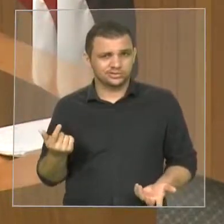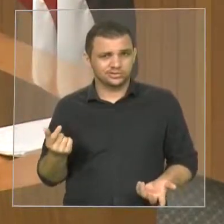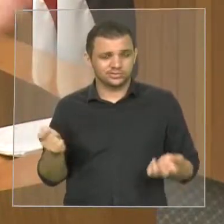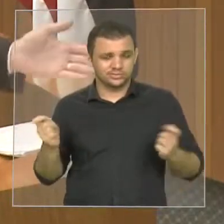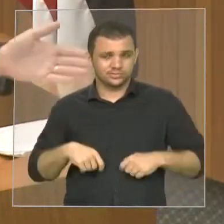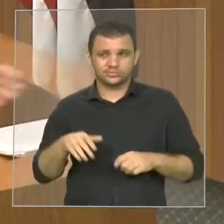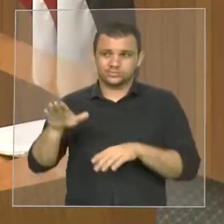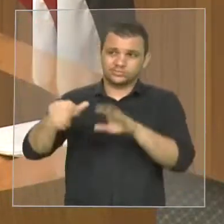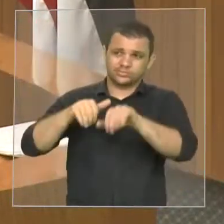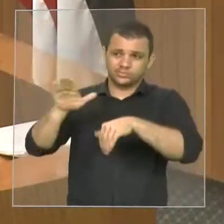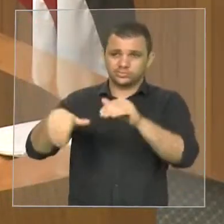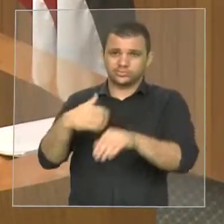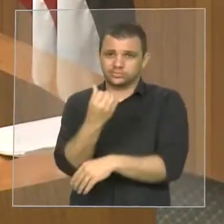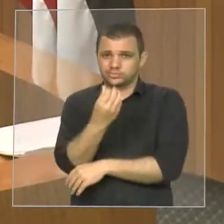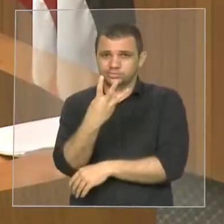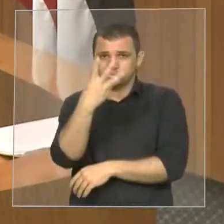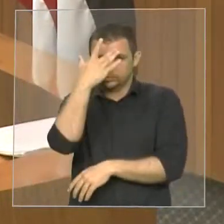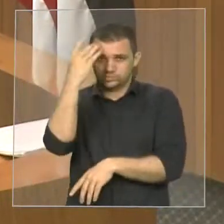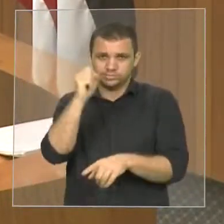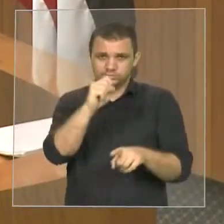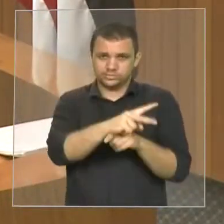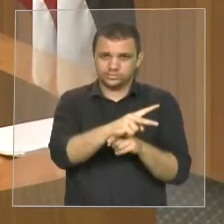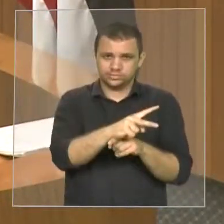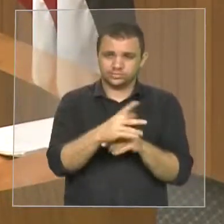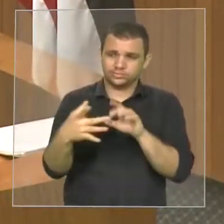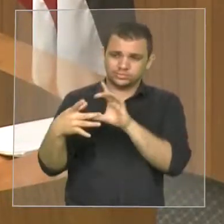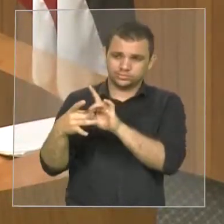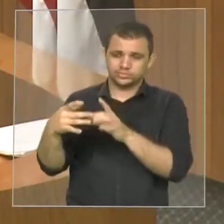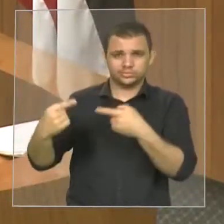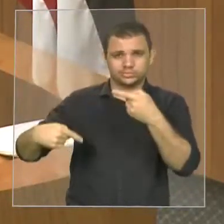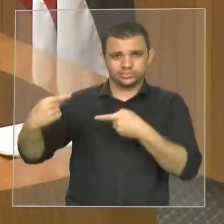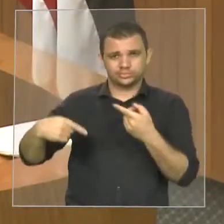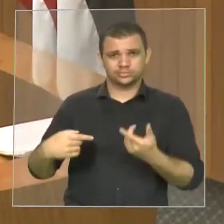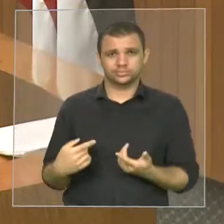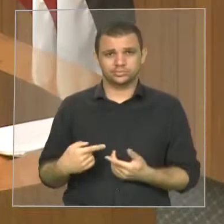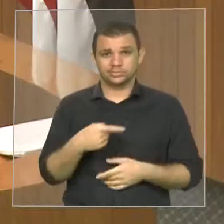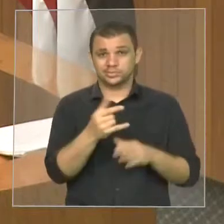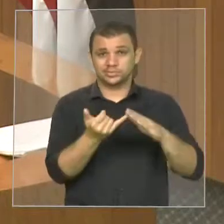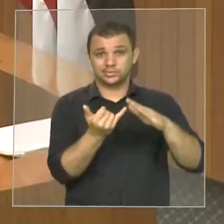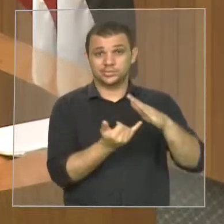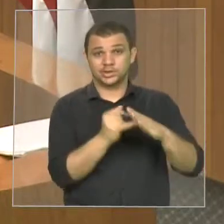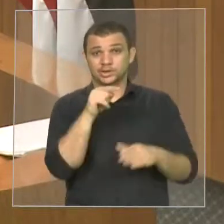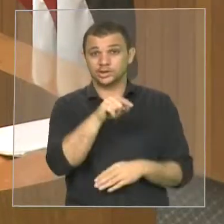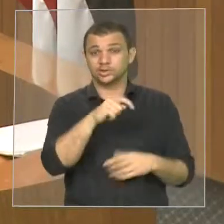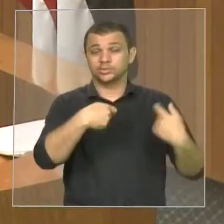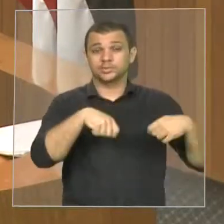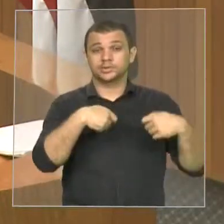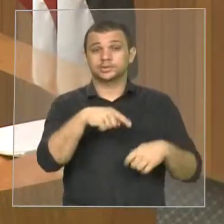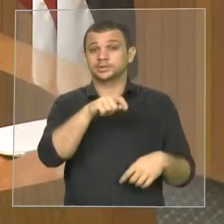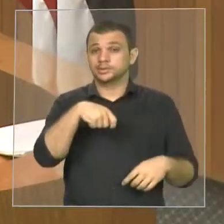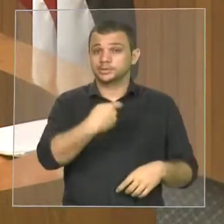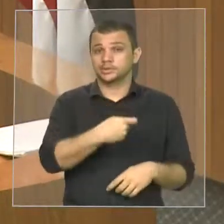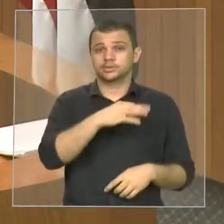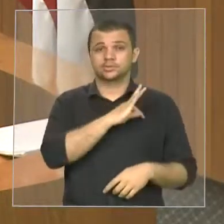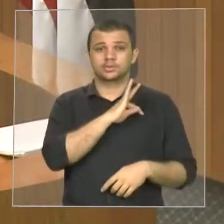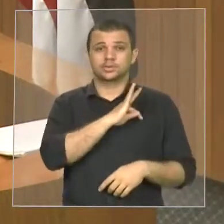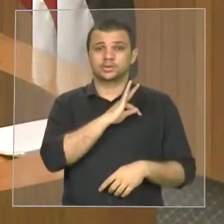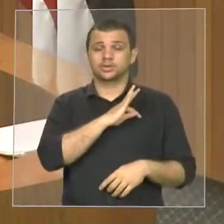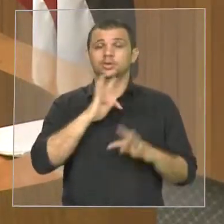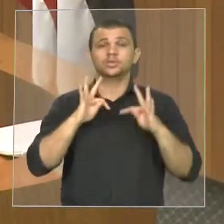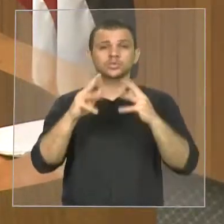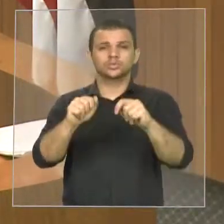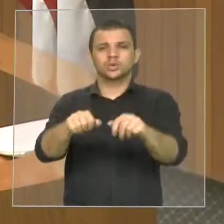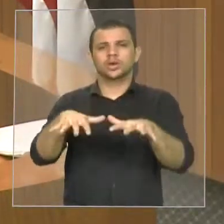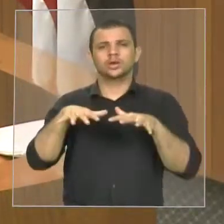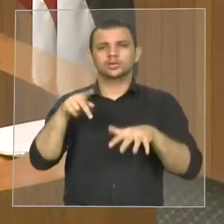nomear 63 aliados políticos para um instituto que deve ser técnico. Em todas as audiências públicas que nós